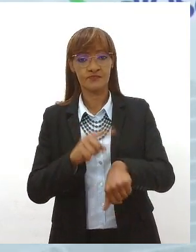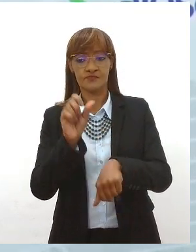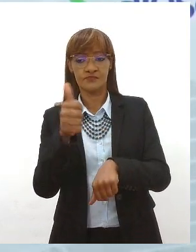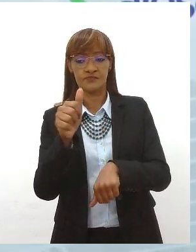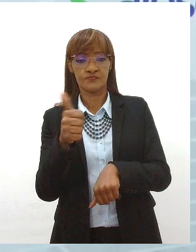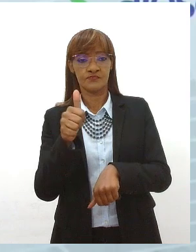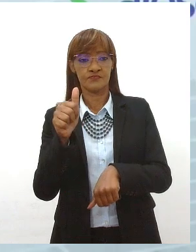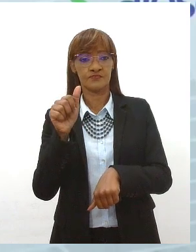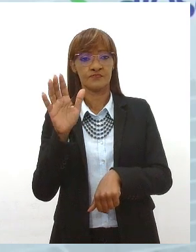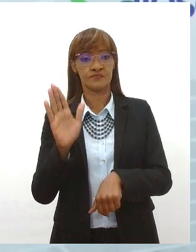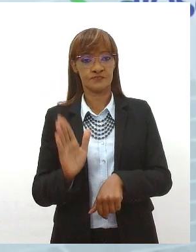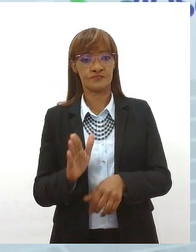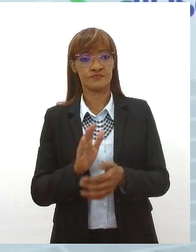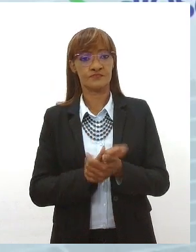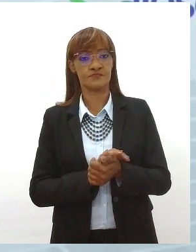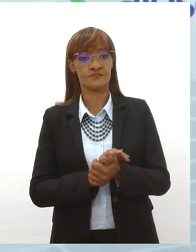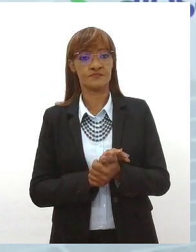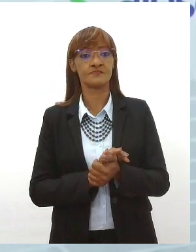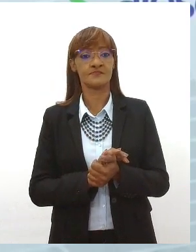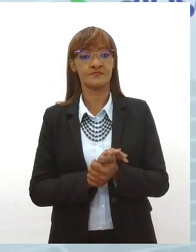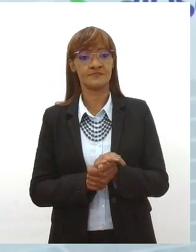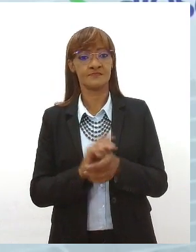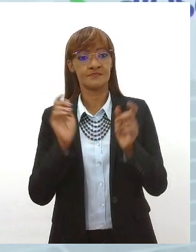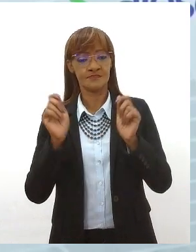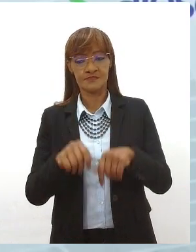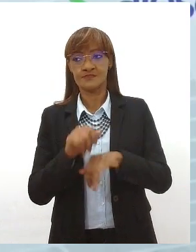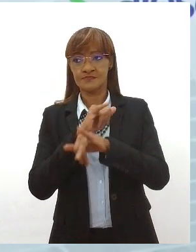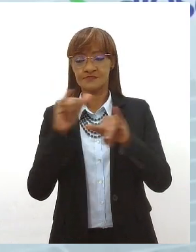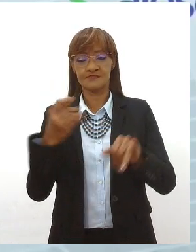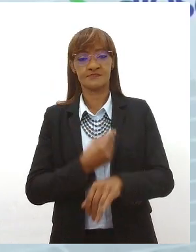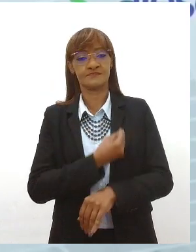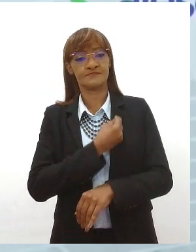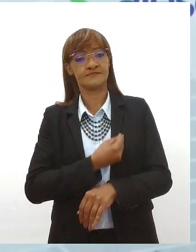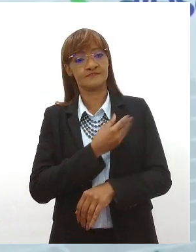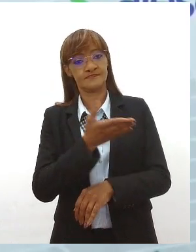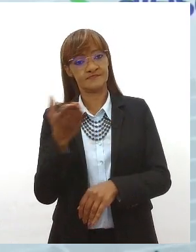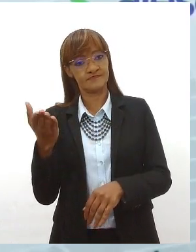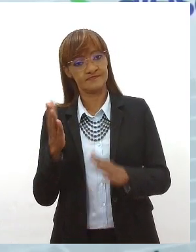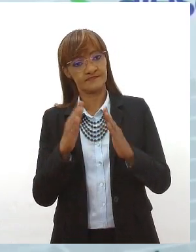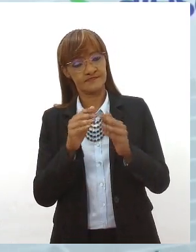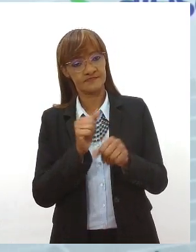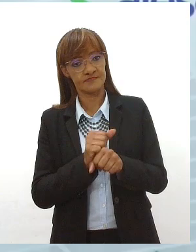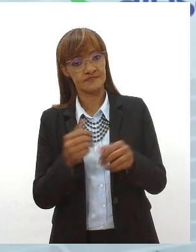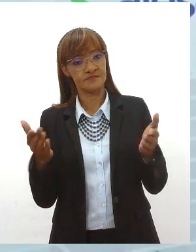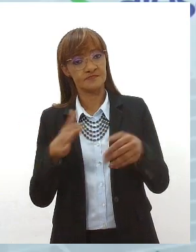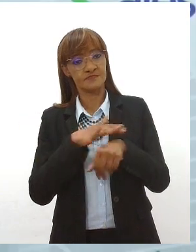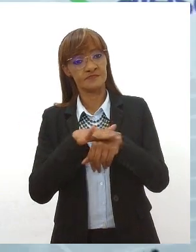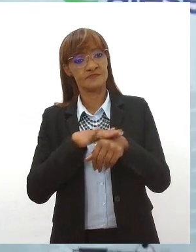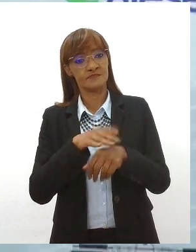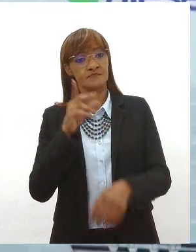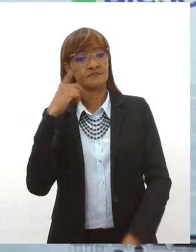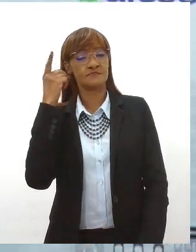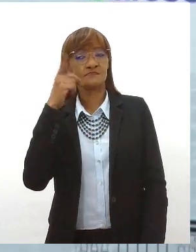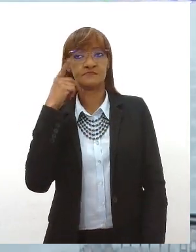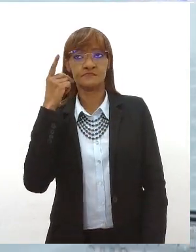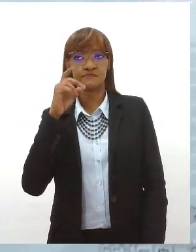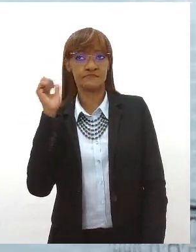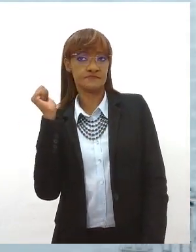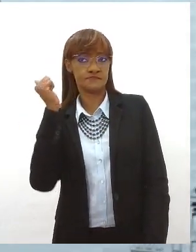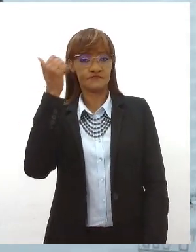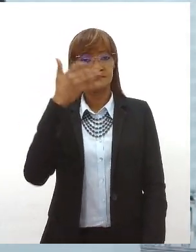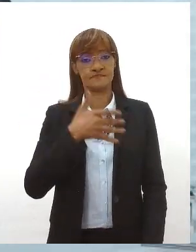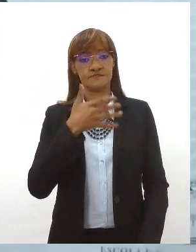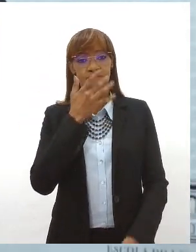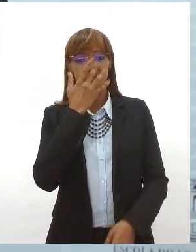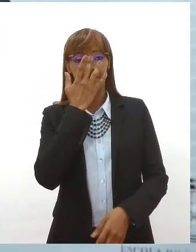pouquinho, mas nós vamos registrar ao vivo para você que está de casa. Nós vamos conversar agora com a deputada Linda Brasil. A deputada Linda Brasil, que fez o